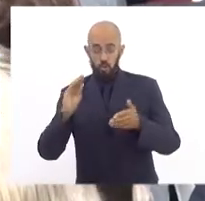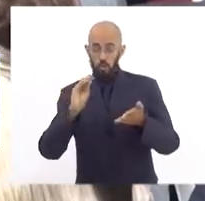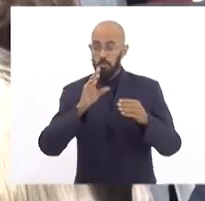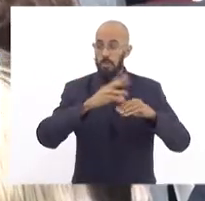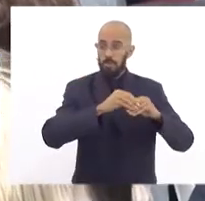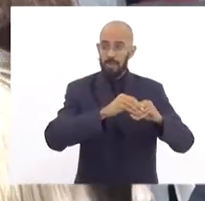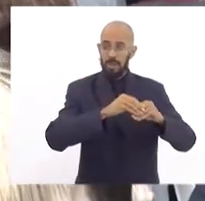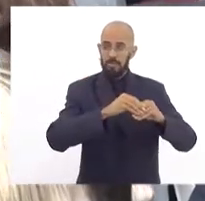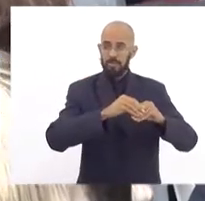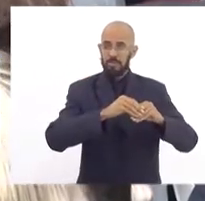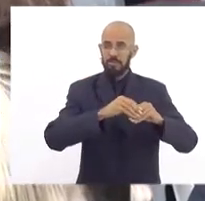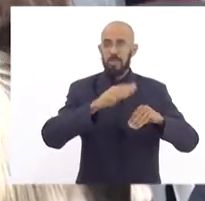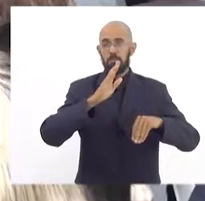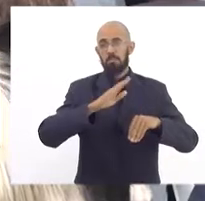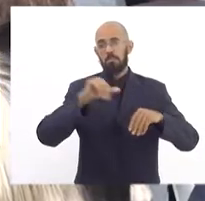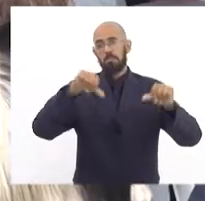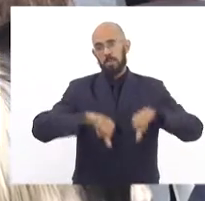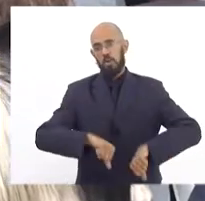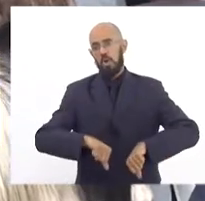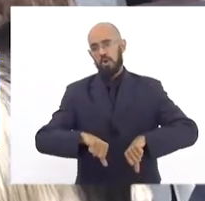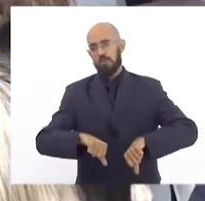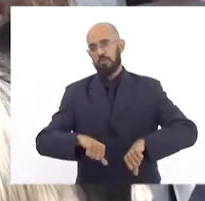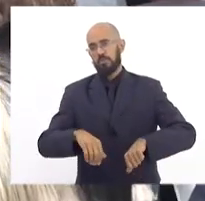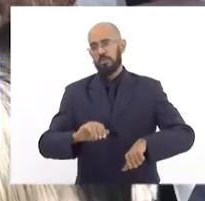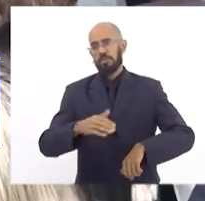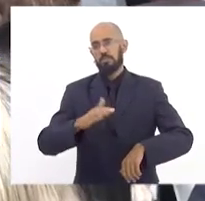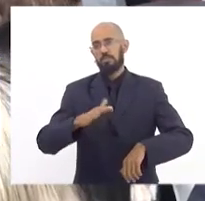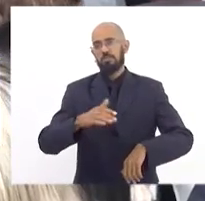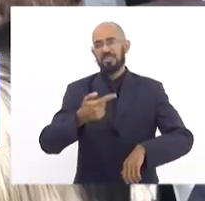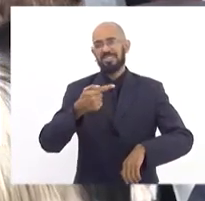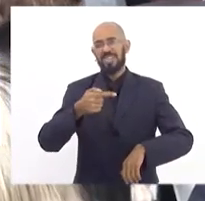uma despesa no mínimo de 7 milhões de reais ano.